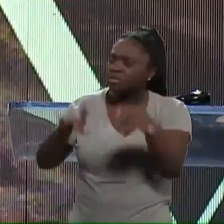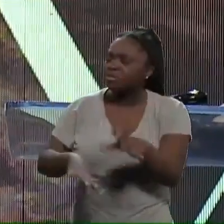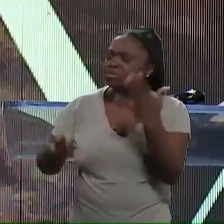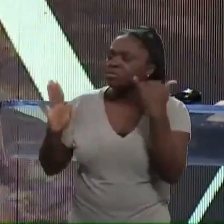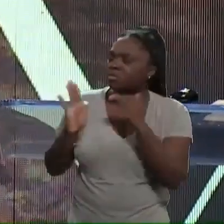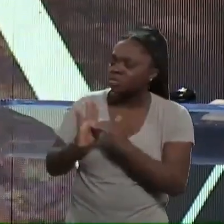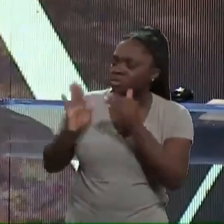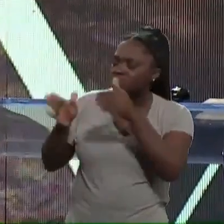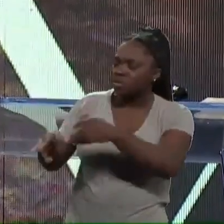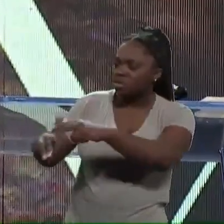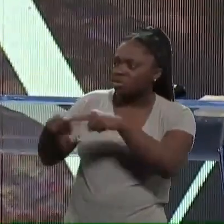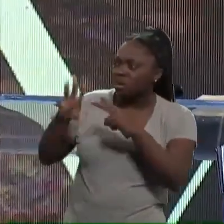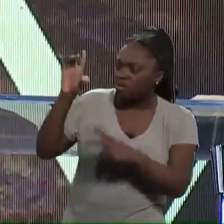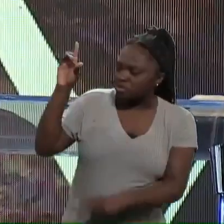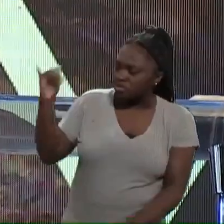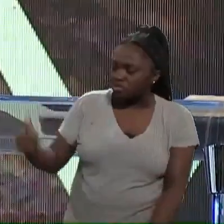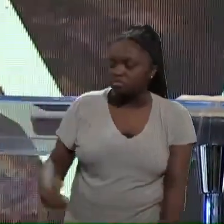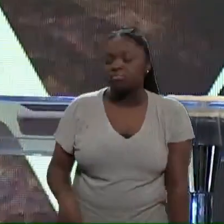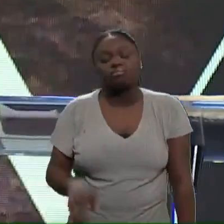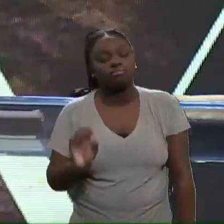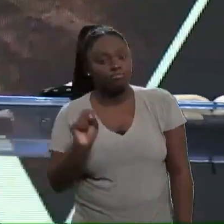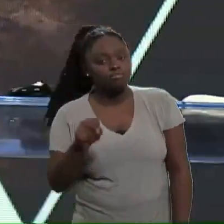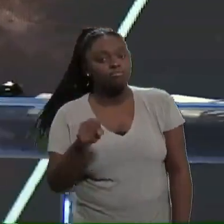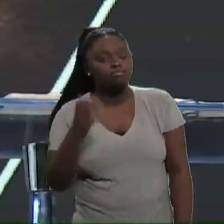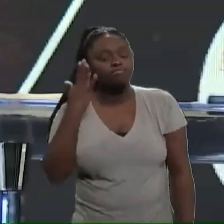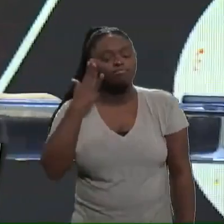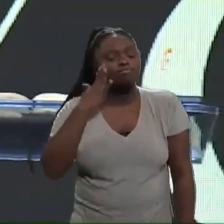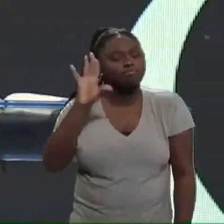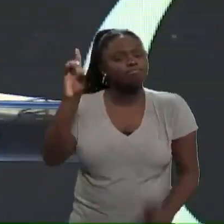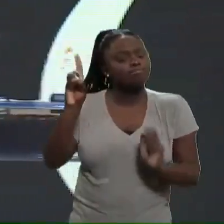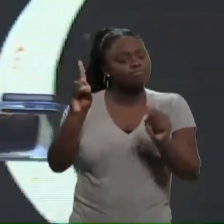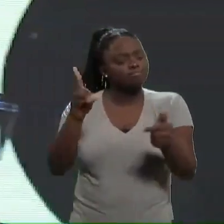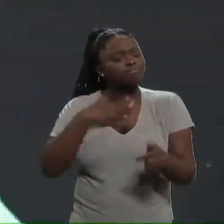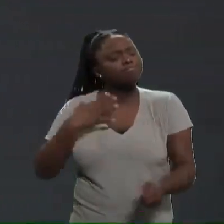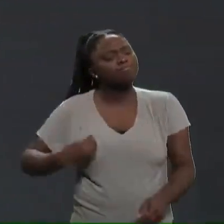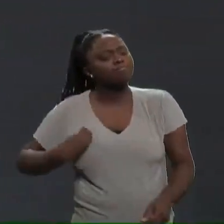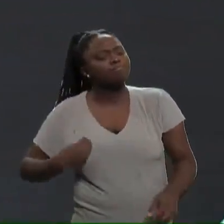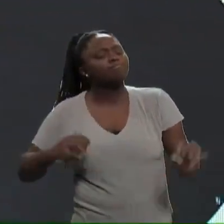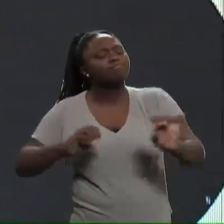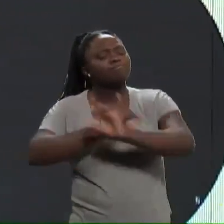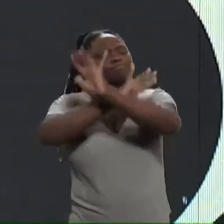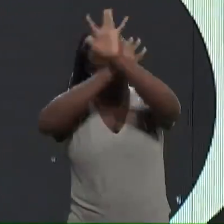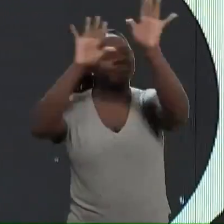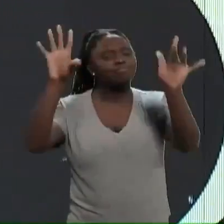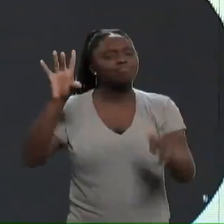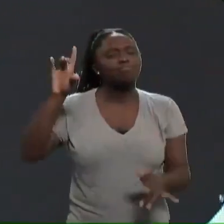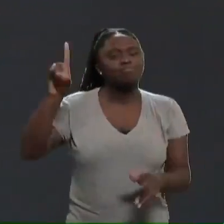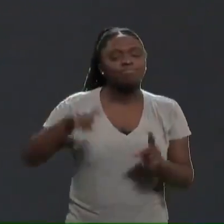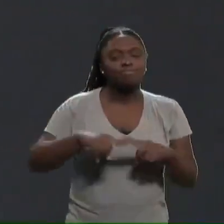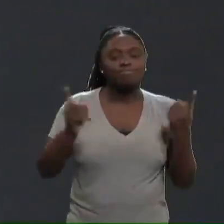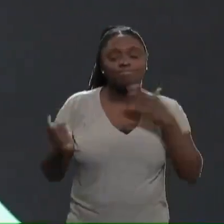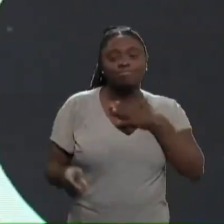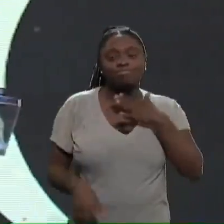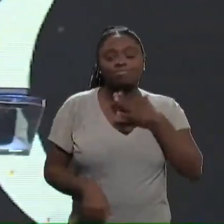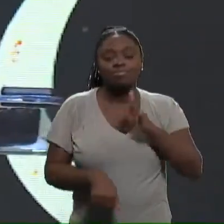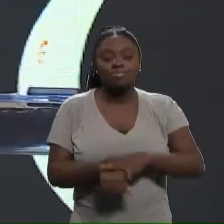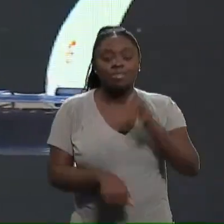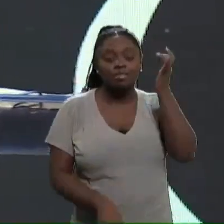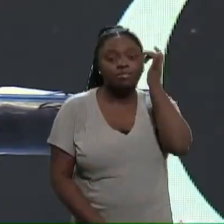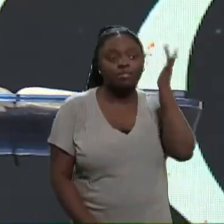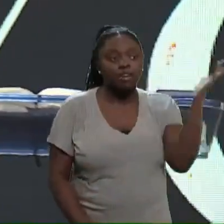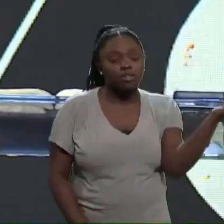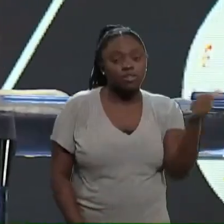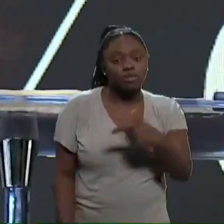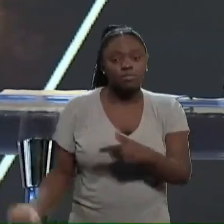Sim, e eu sei o que Deus fez na minha vida, e eu glorifico a Deus pelo que Ele fez na minha vida, mas para mim estava mais fácil do que para